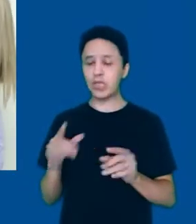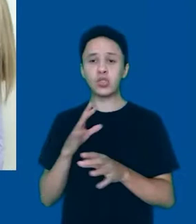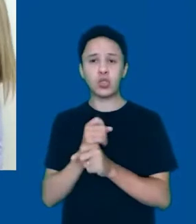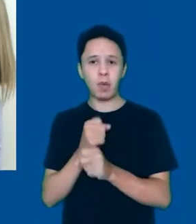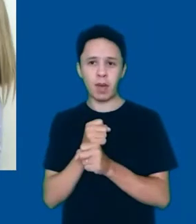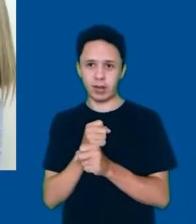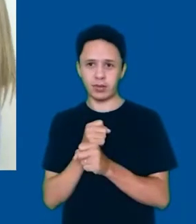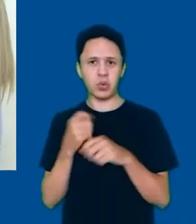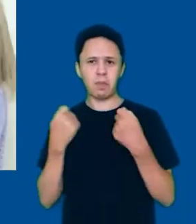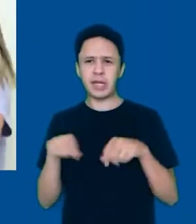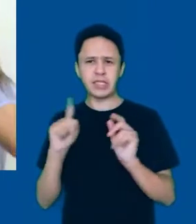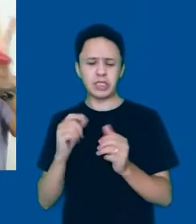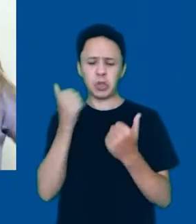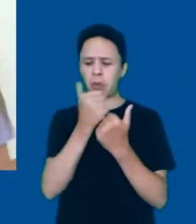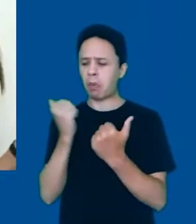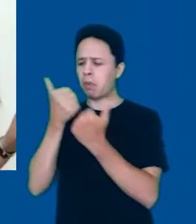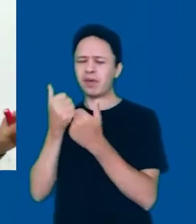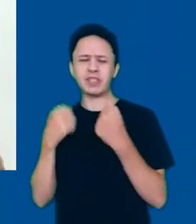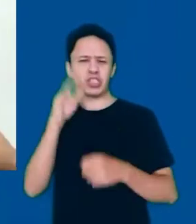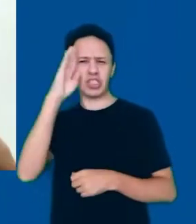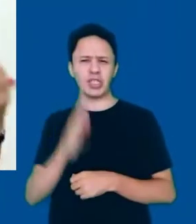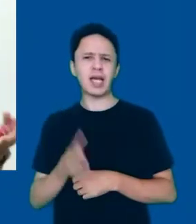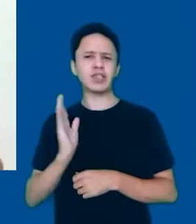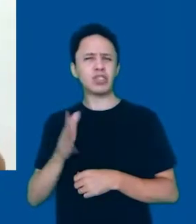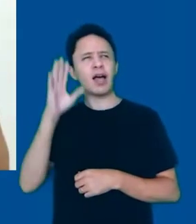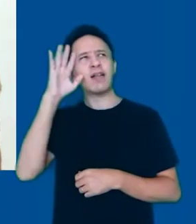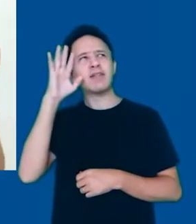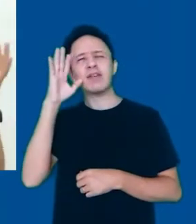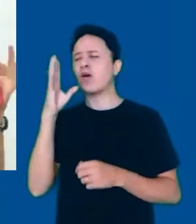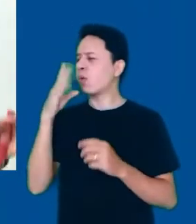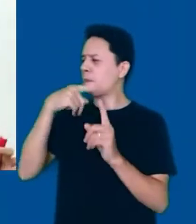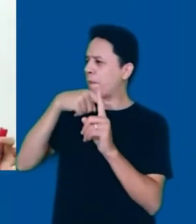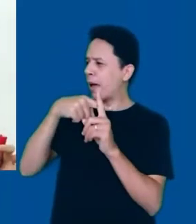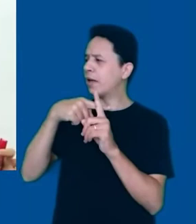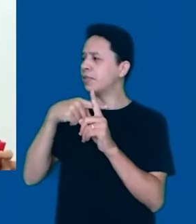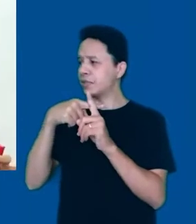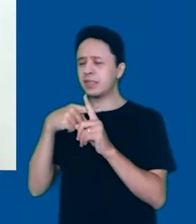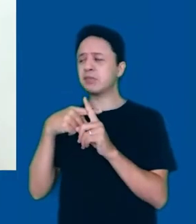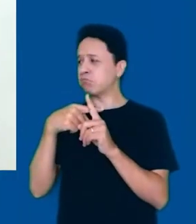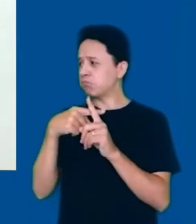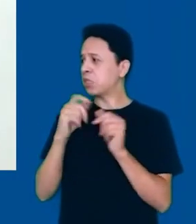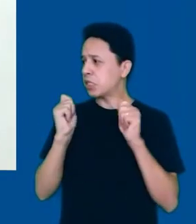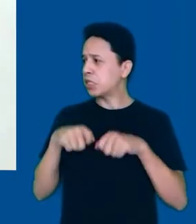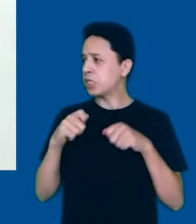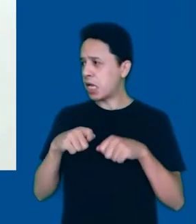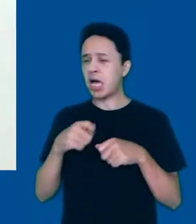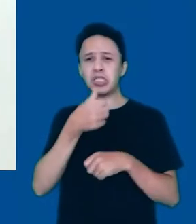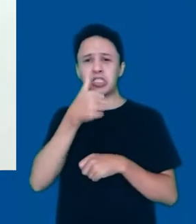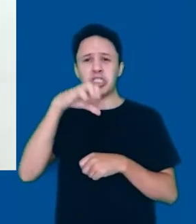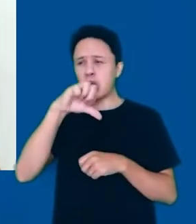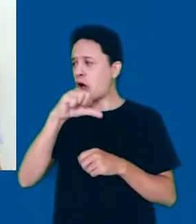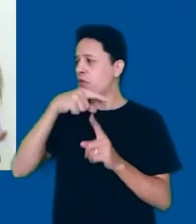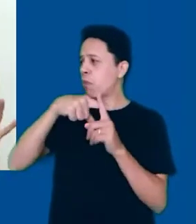nessa fórmula, jogar aqui tintim por tintim. Já faz na sua cabeça, né, mentalmente, se você quiser, tá? Só vou deixar